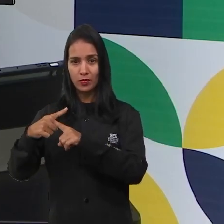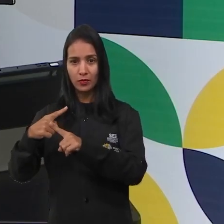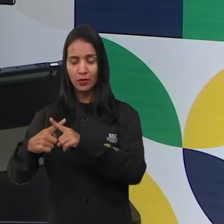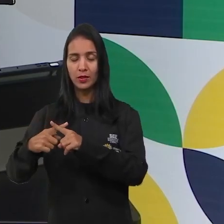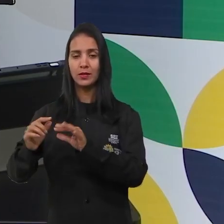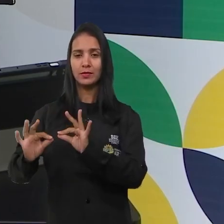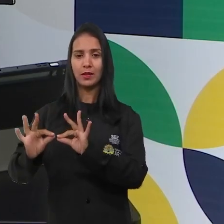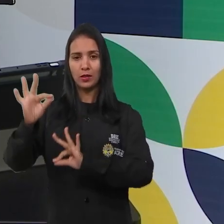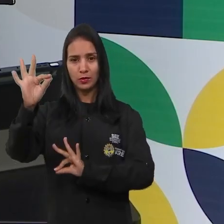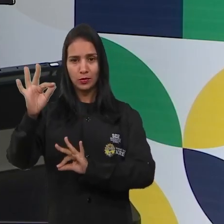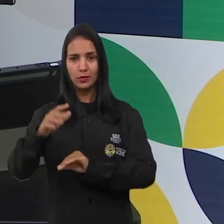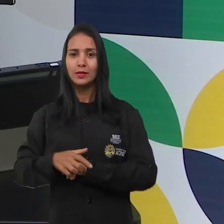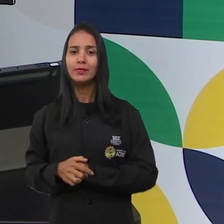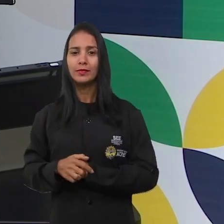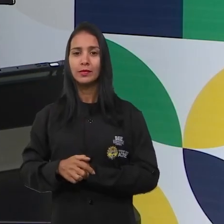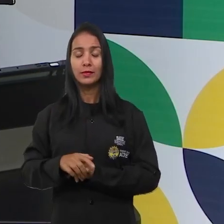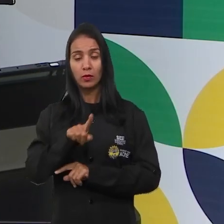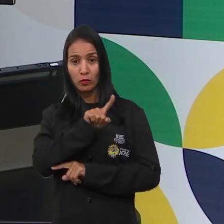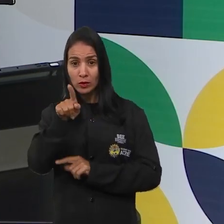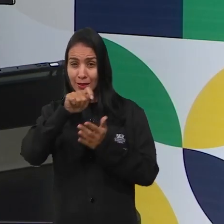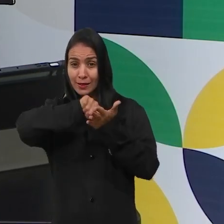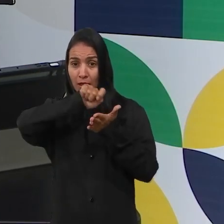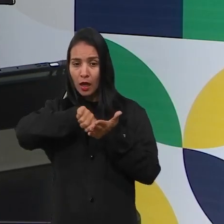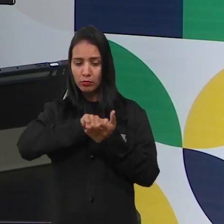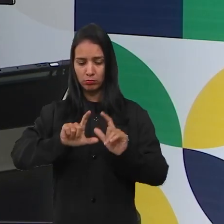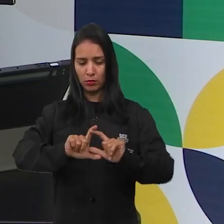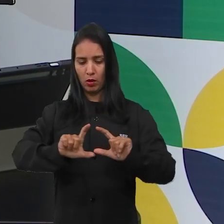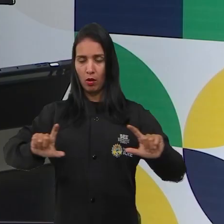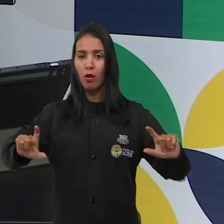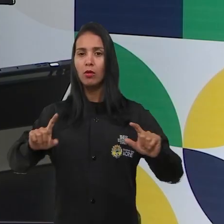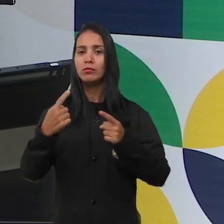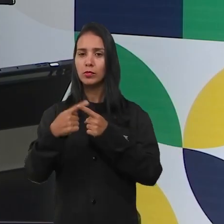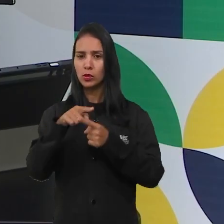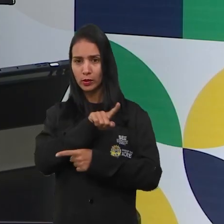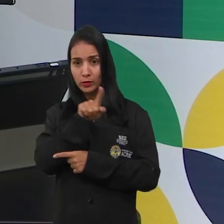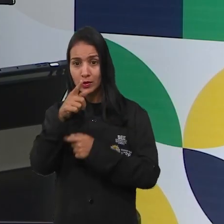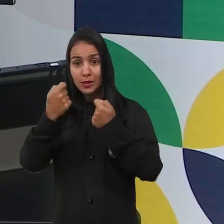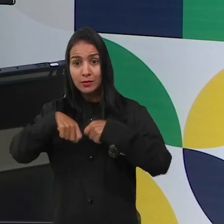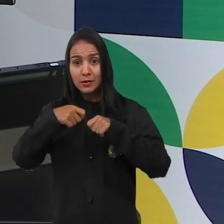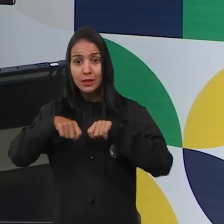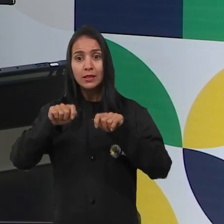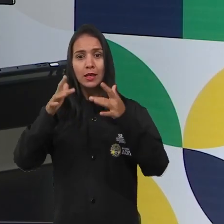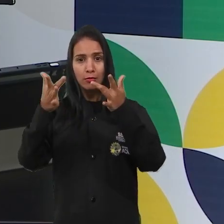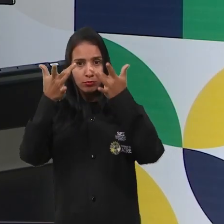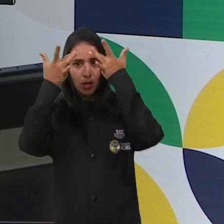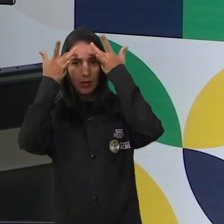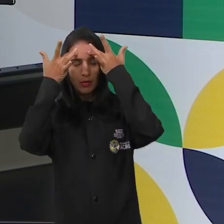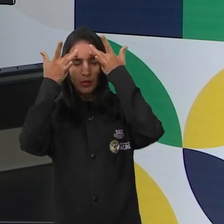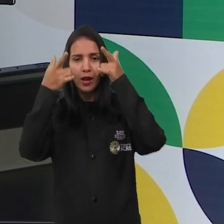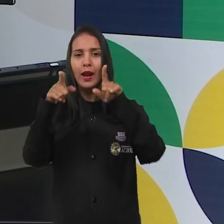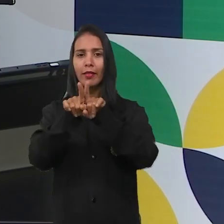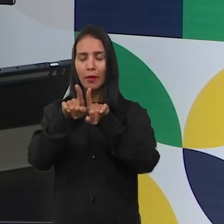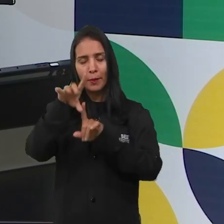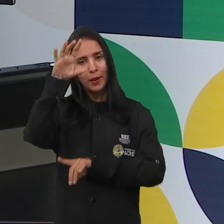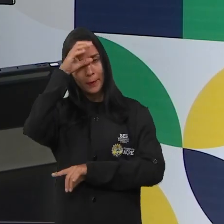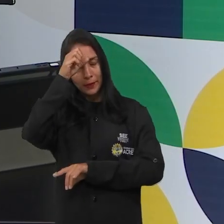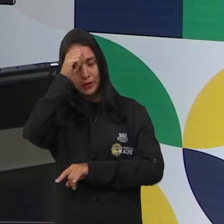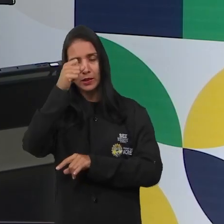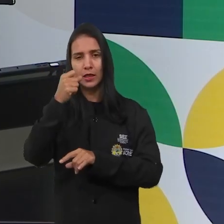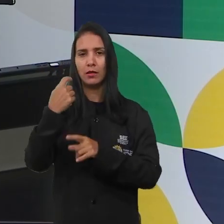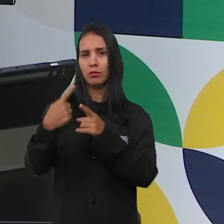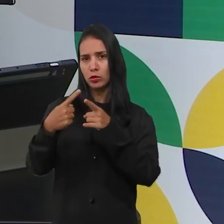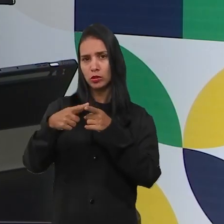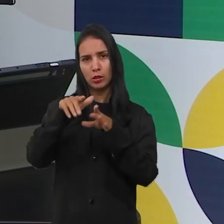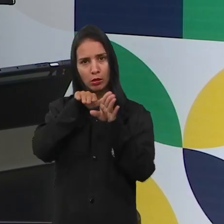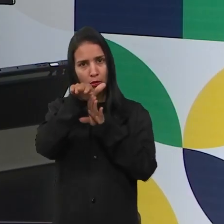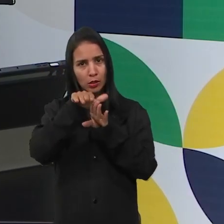e tá ok, depois você vai calcular a área da base e você não vai ter dificuldade. Não precisa decorar a fórmula, tá? Eu só estou dizendo que existe uma maneira de